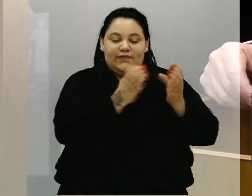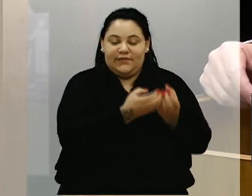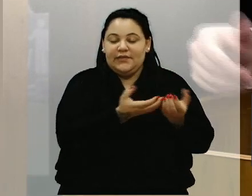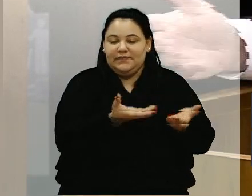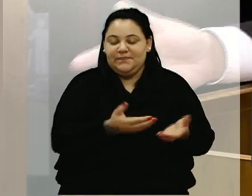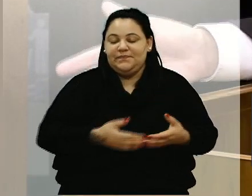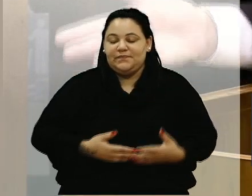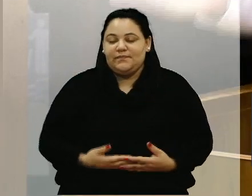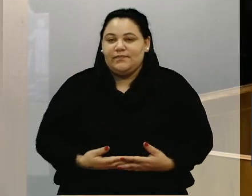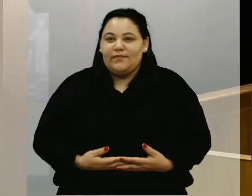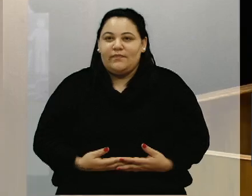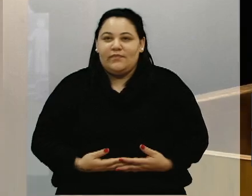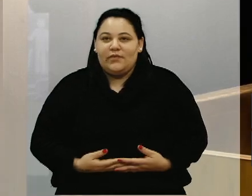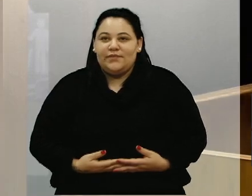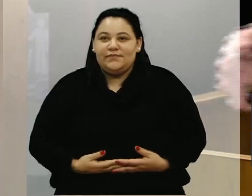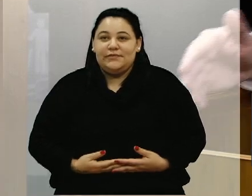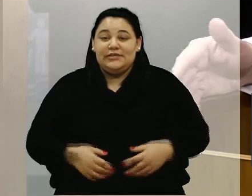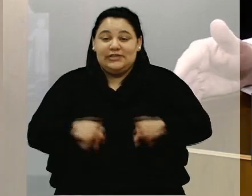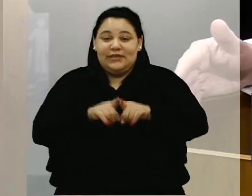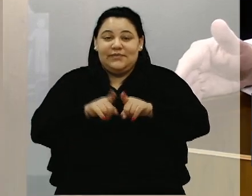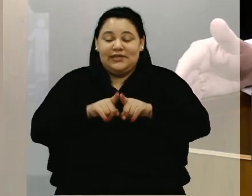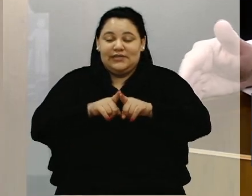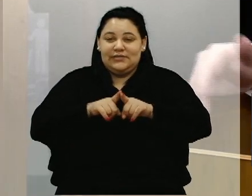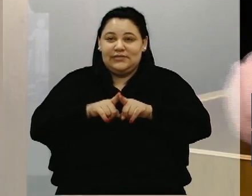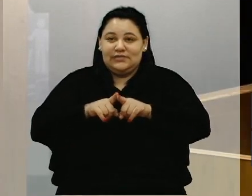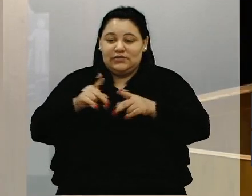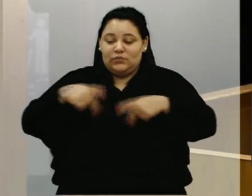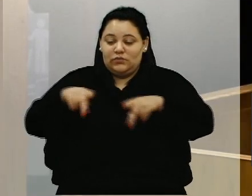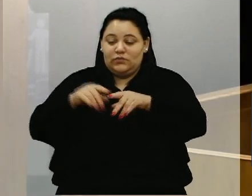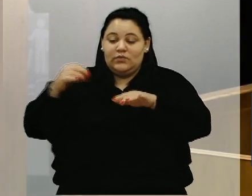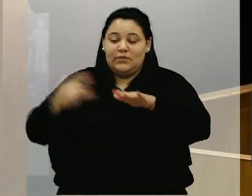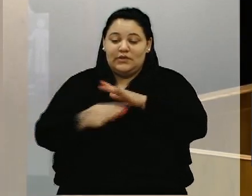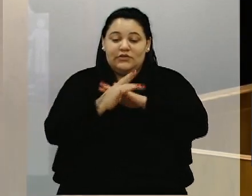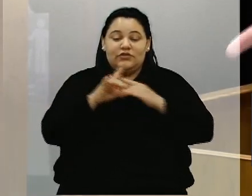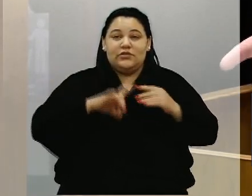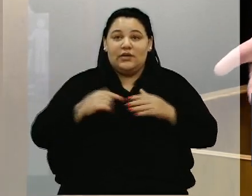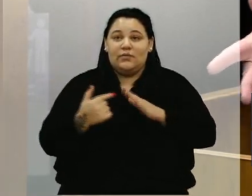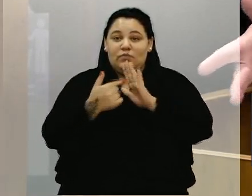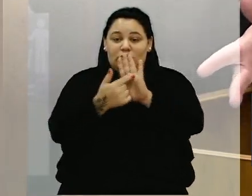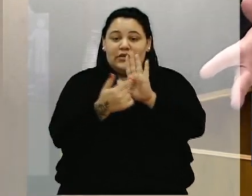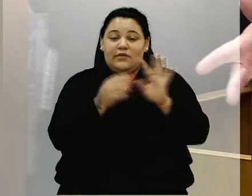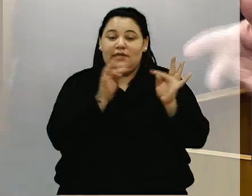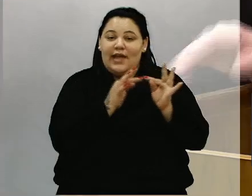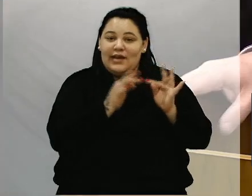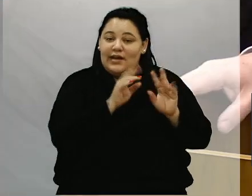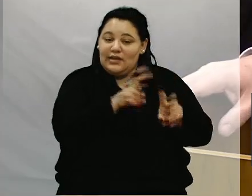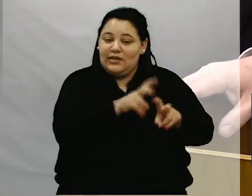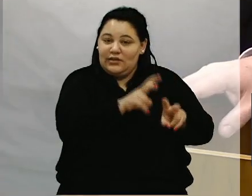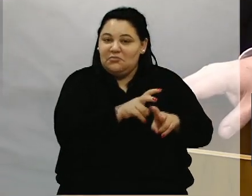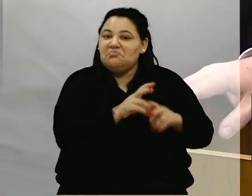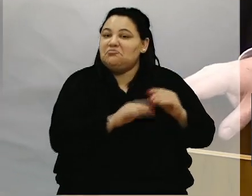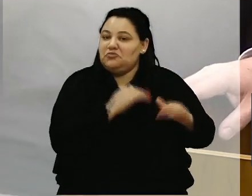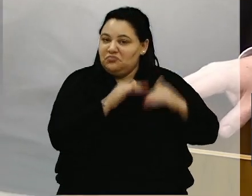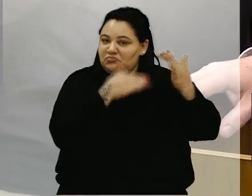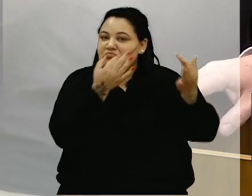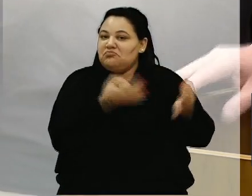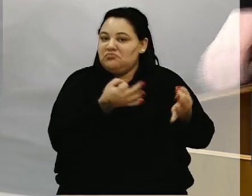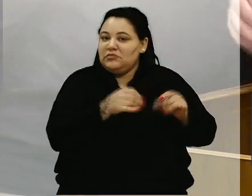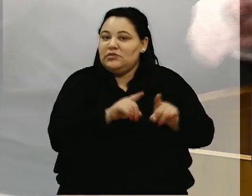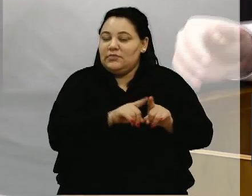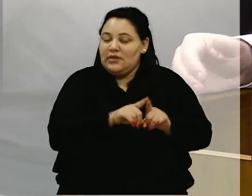E também estes imigrantes eles trouxeram técnicas agrícolas avançadas também,